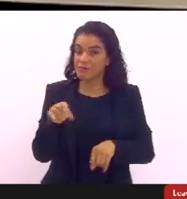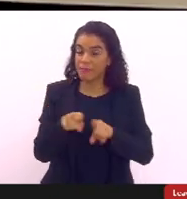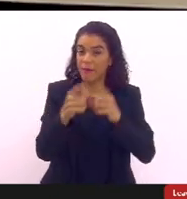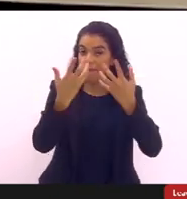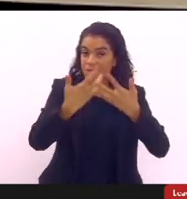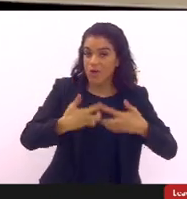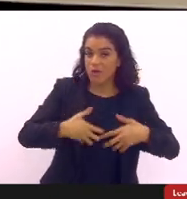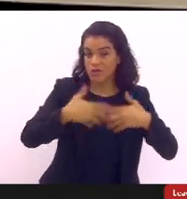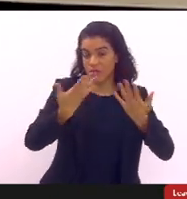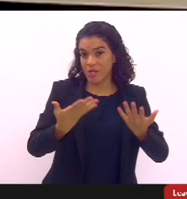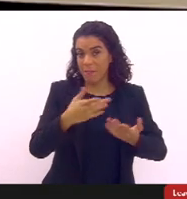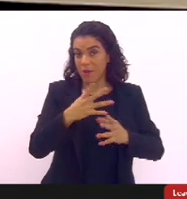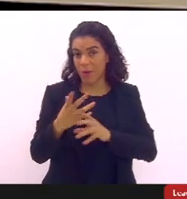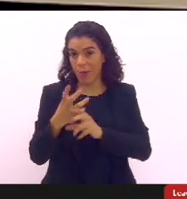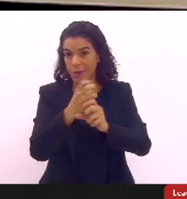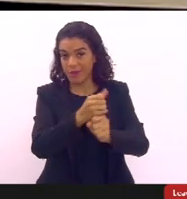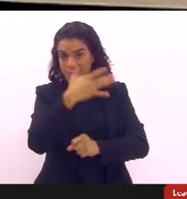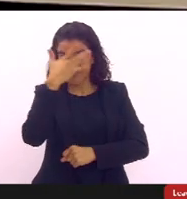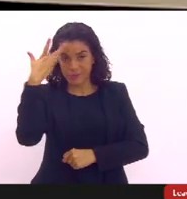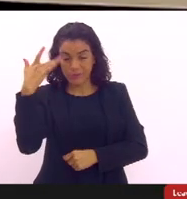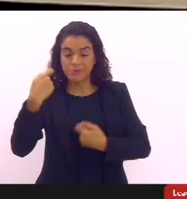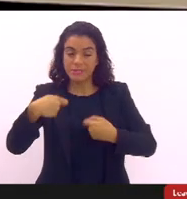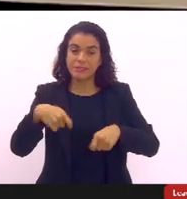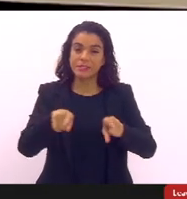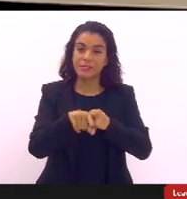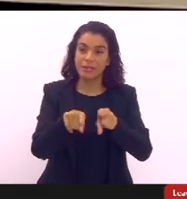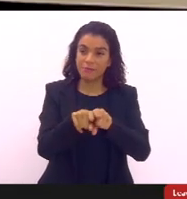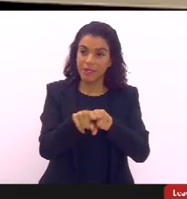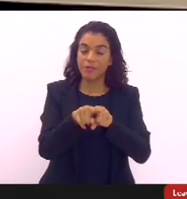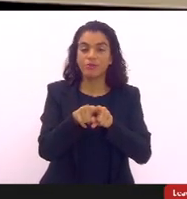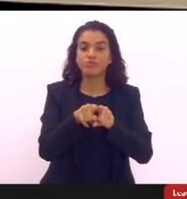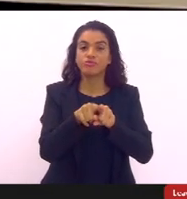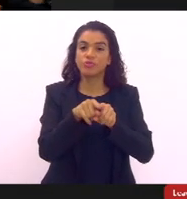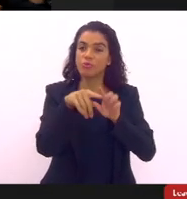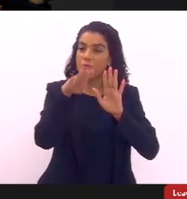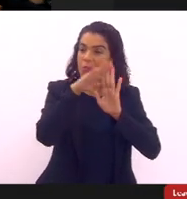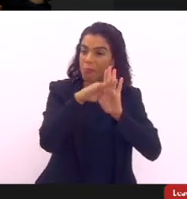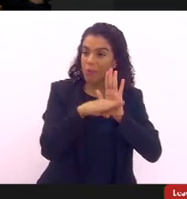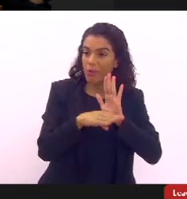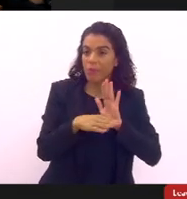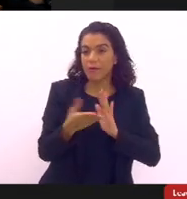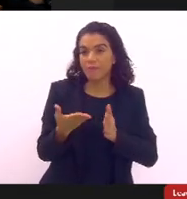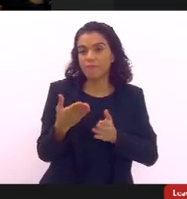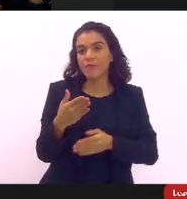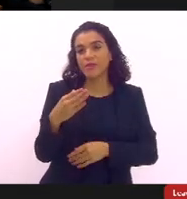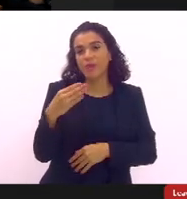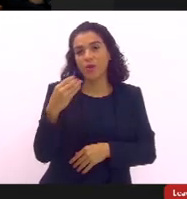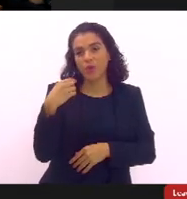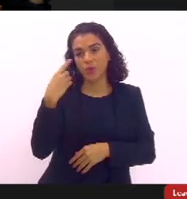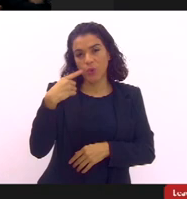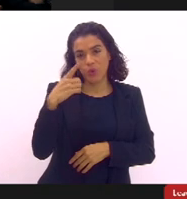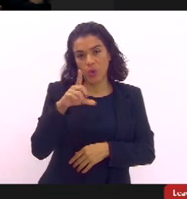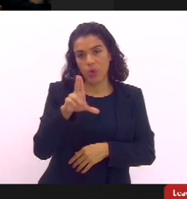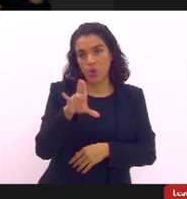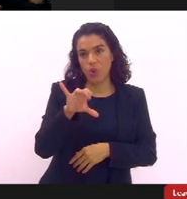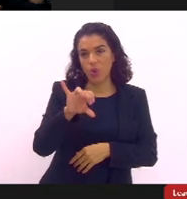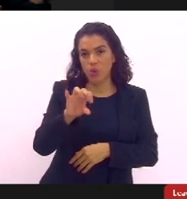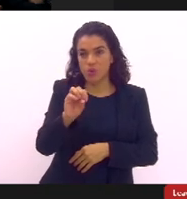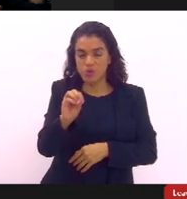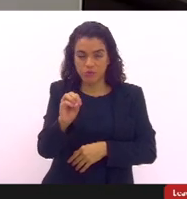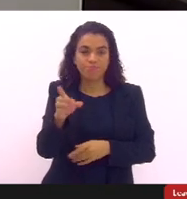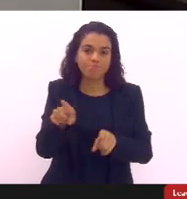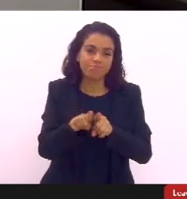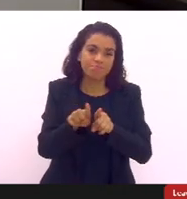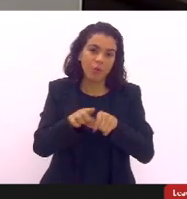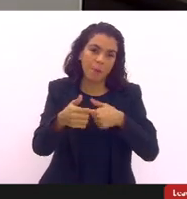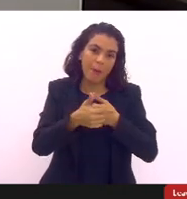com essa escala precisa também, com certeza, de um programa que consiga. E aí, doutor Lúcio, com todo respeito ao papel